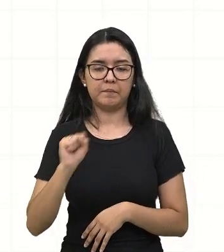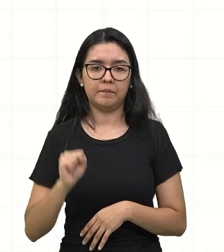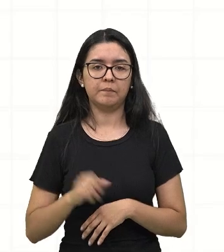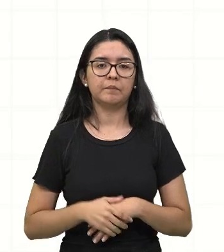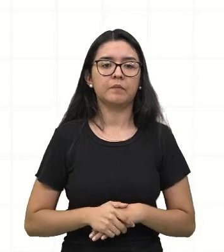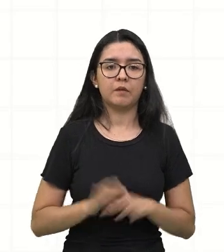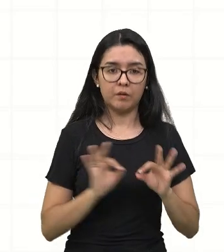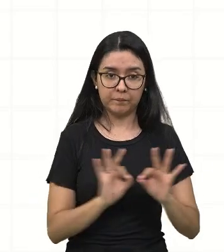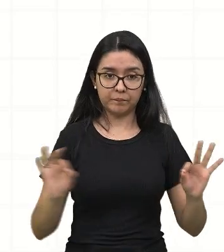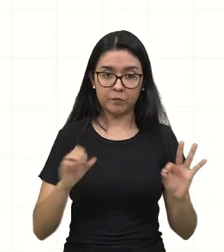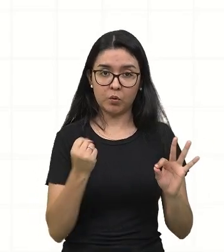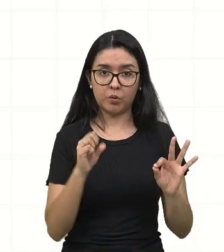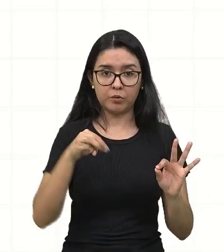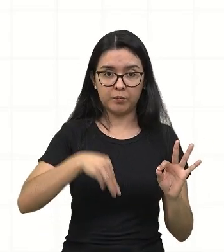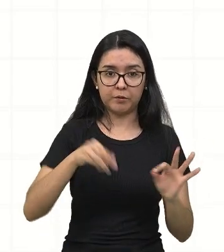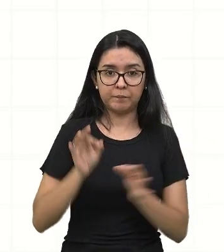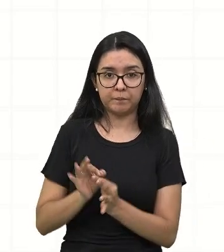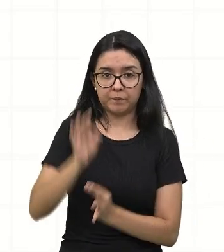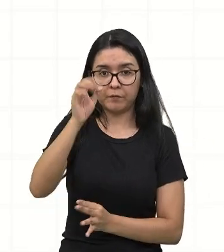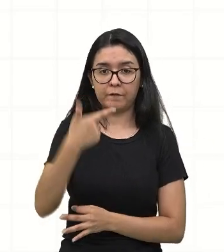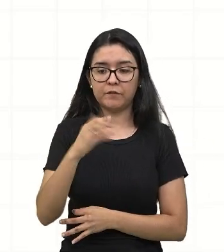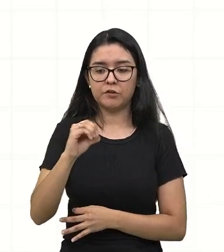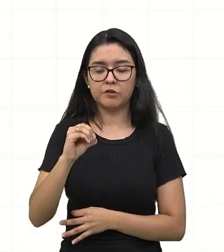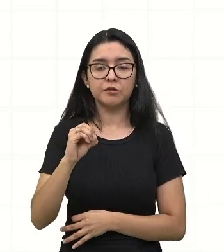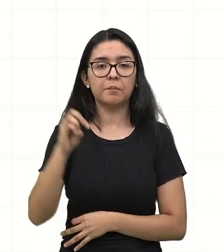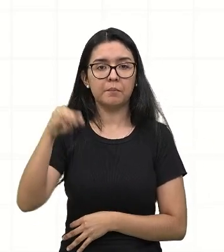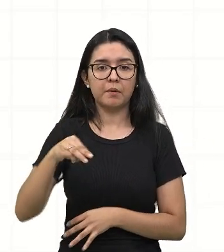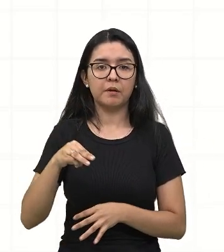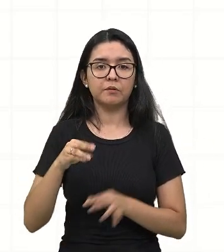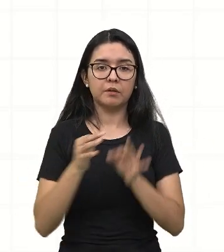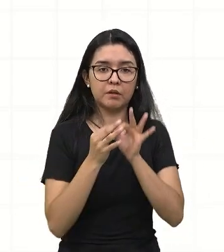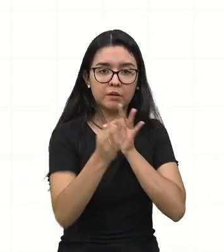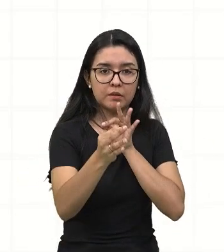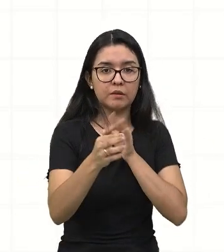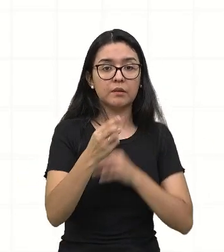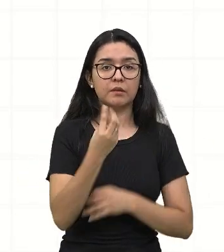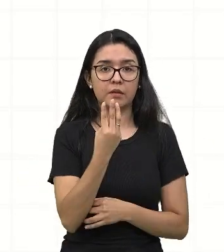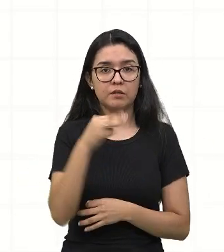metros, 20 metros, 3 metros. Tudo bem?